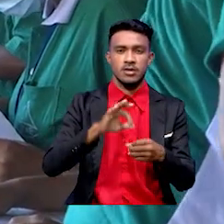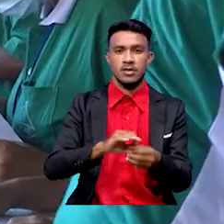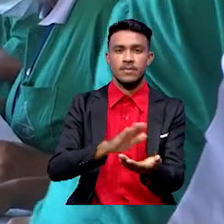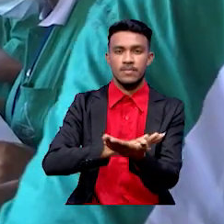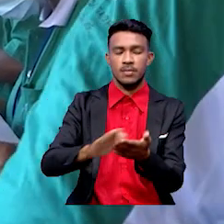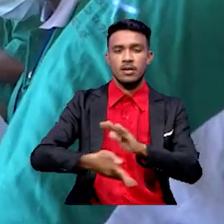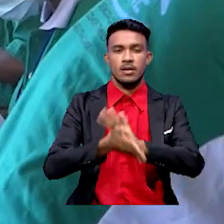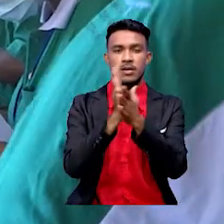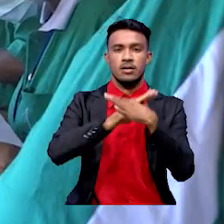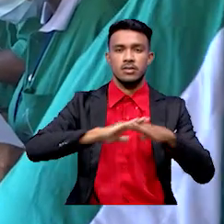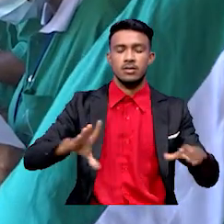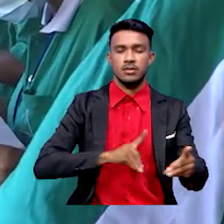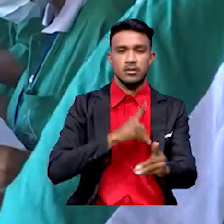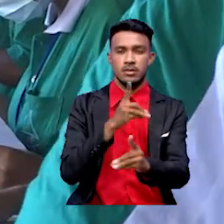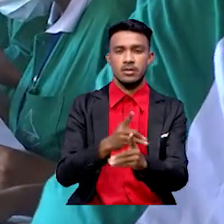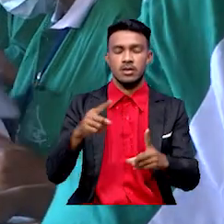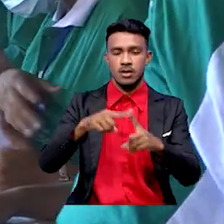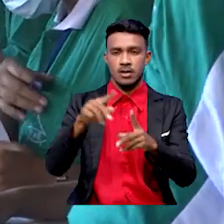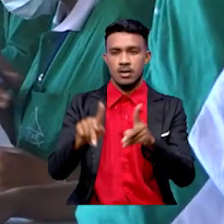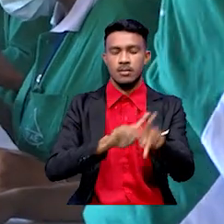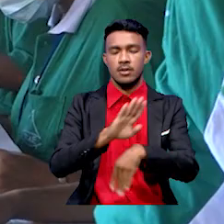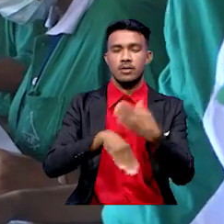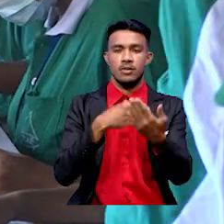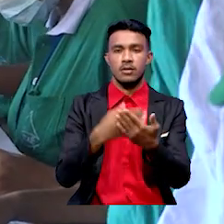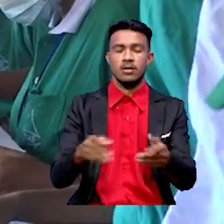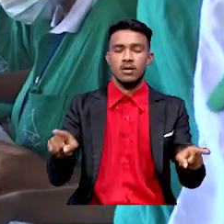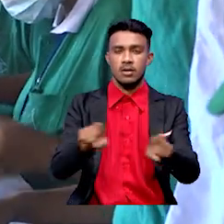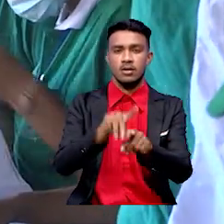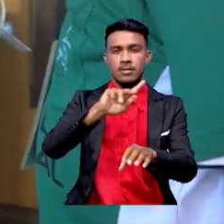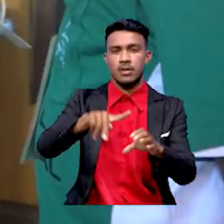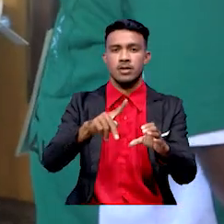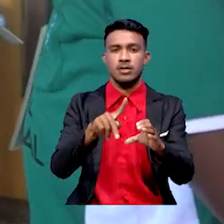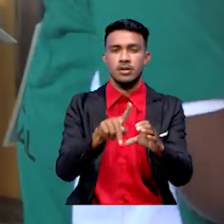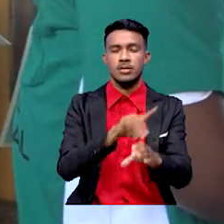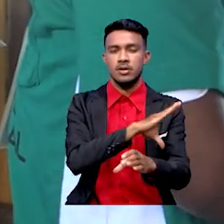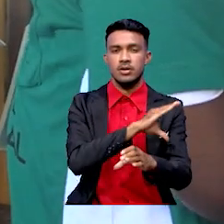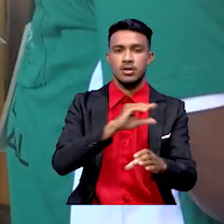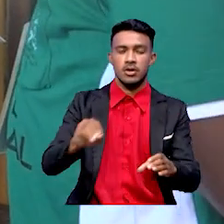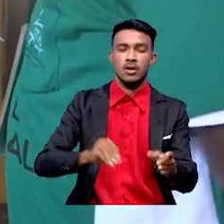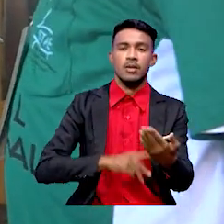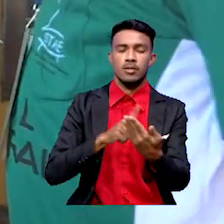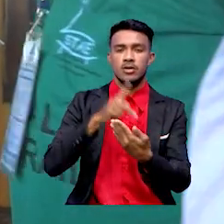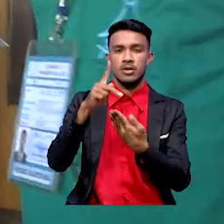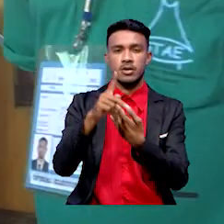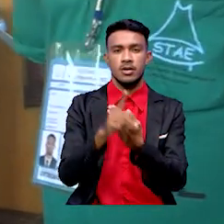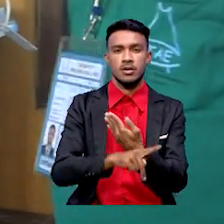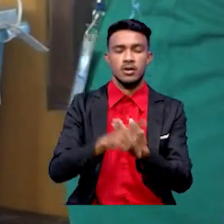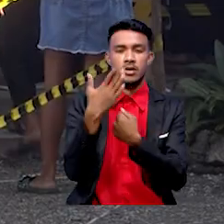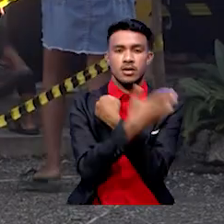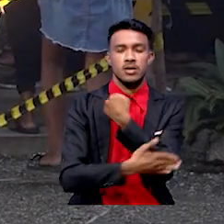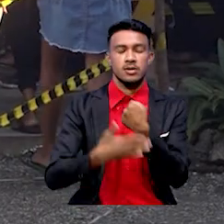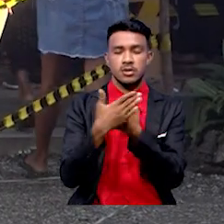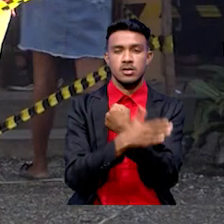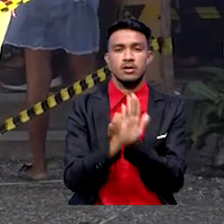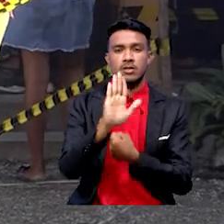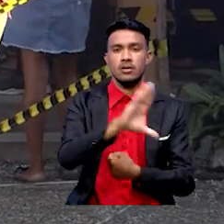liberdade cívica no direito cidadão siranian, hanesan participação e a processo político na saunian. Livrusi exerce